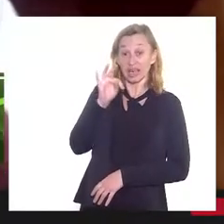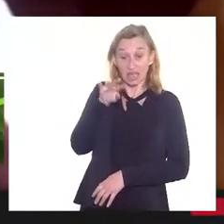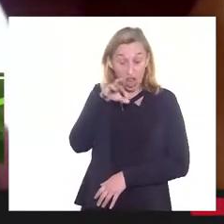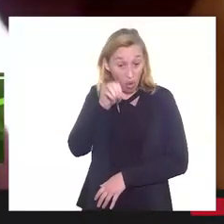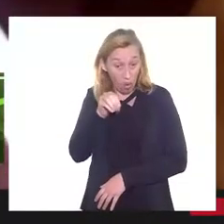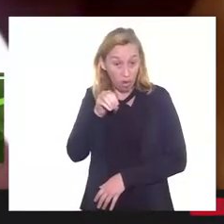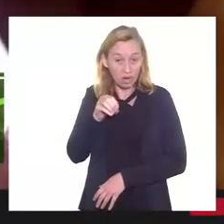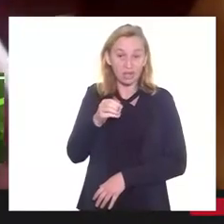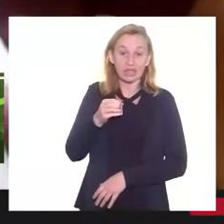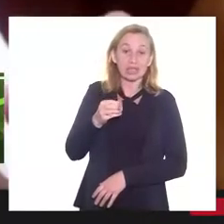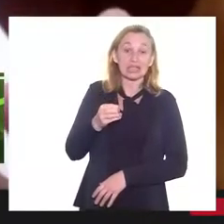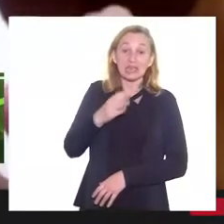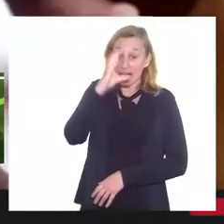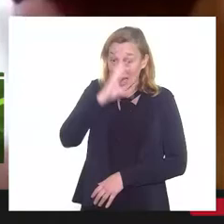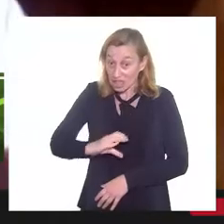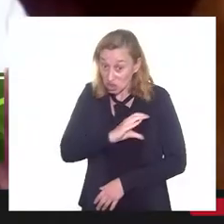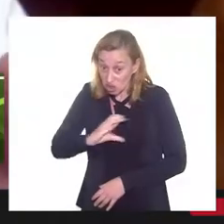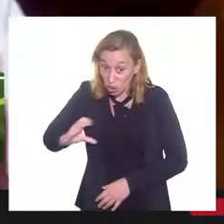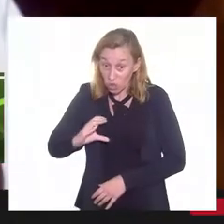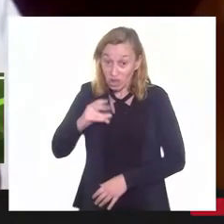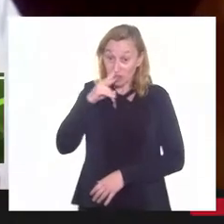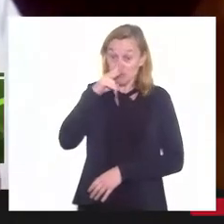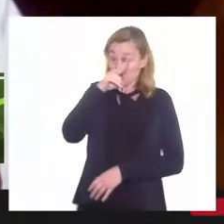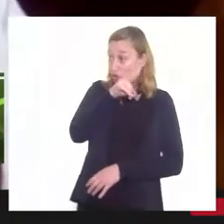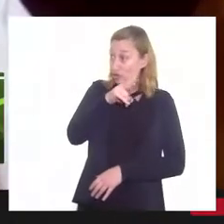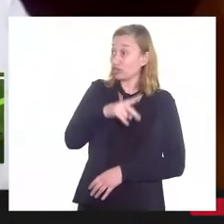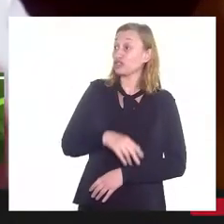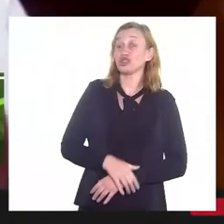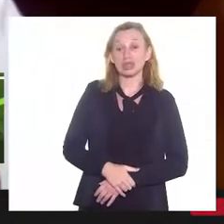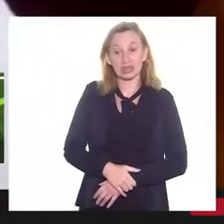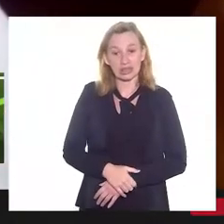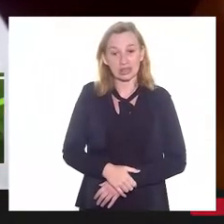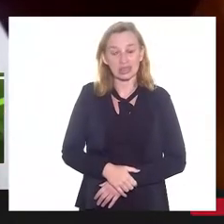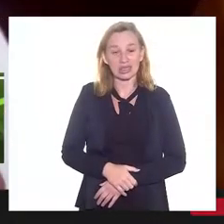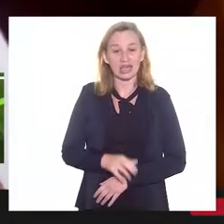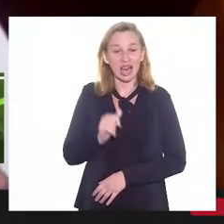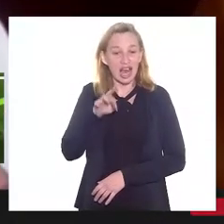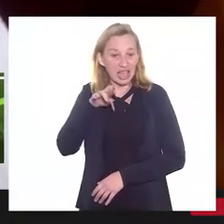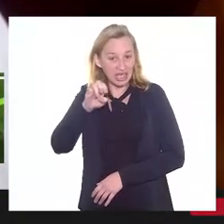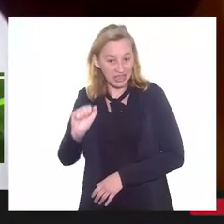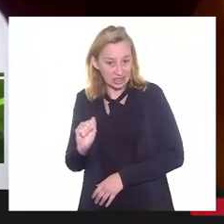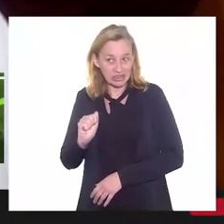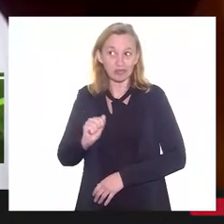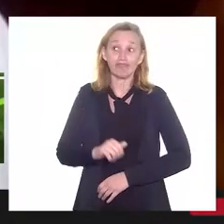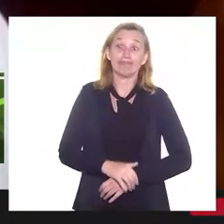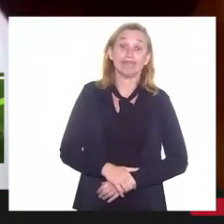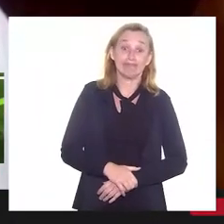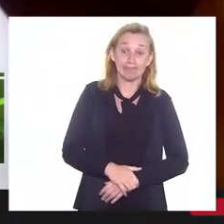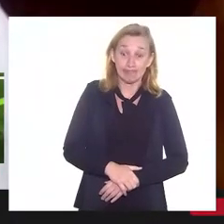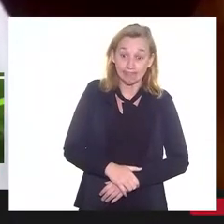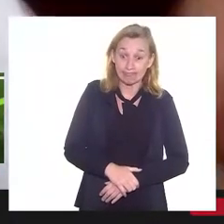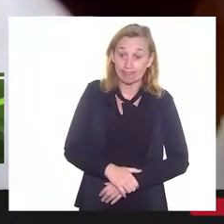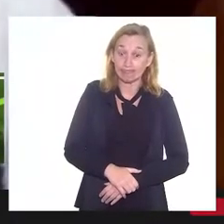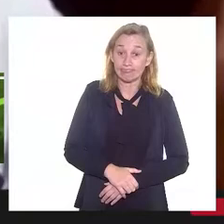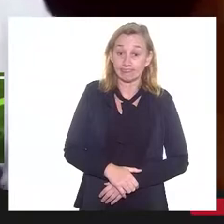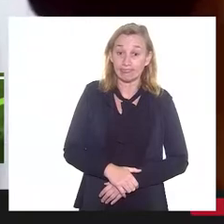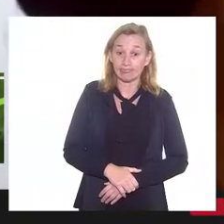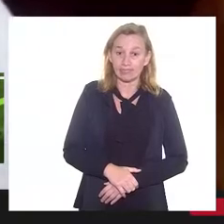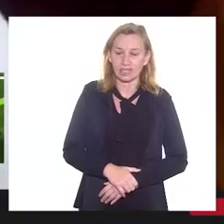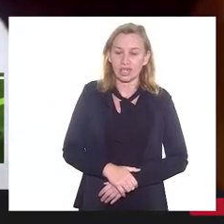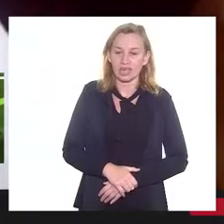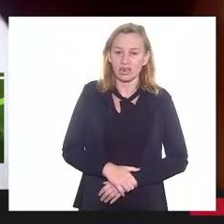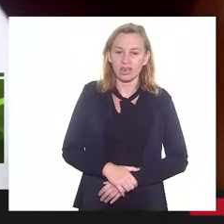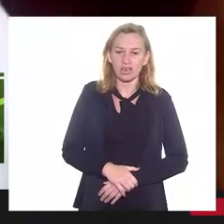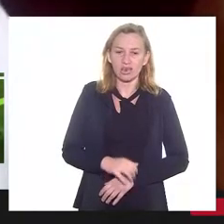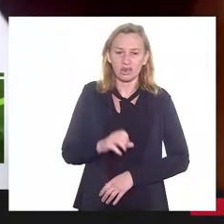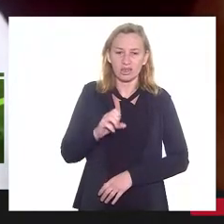católica fervorosa é Ariana né sexo